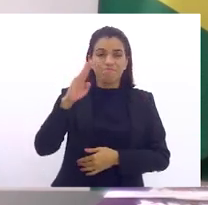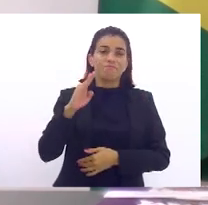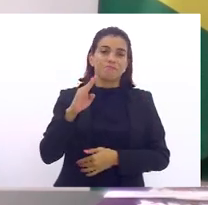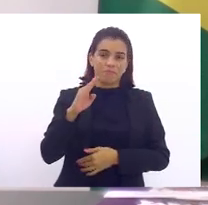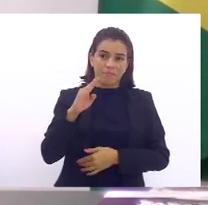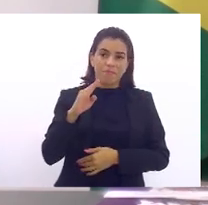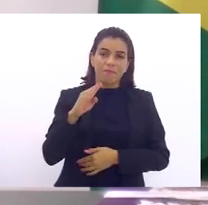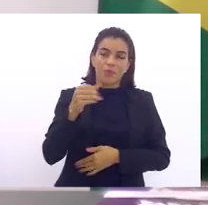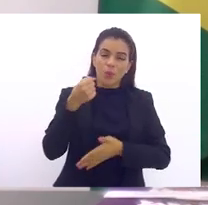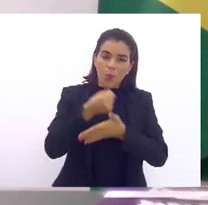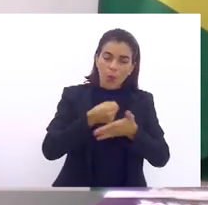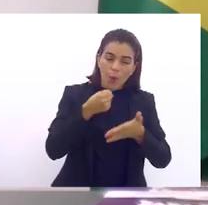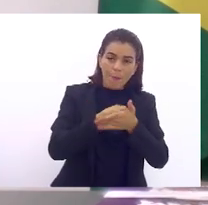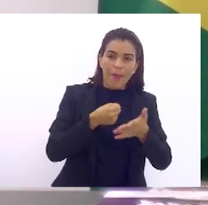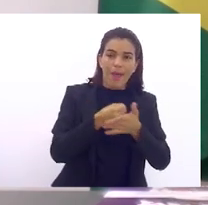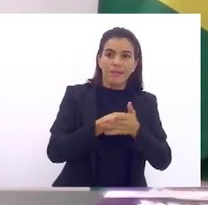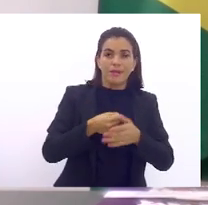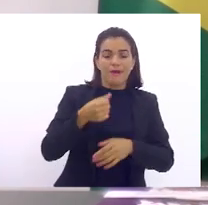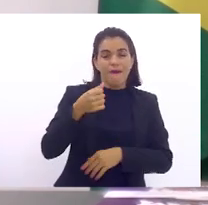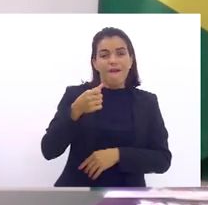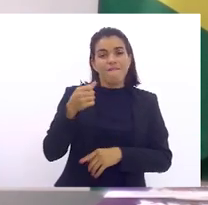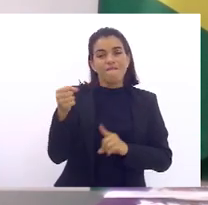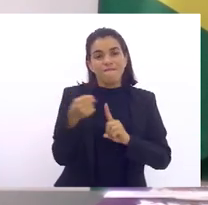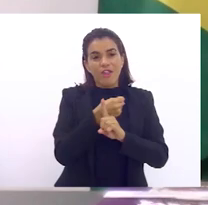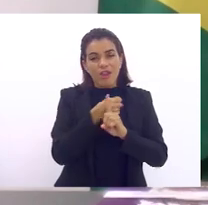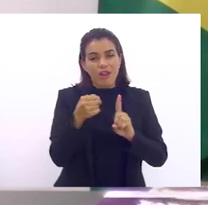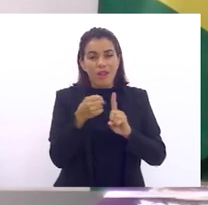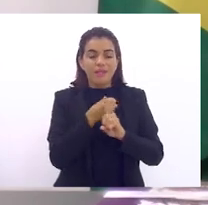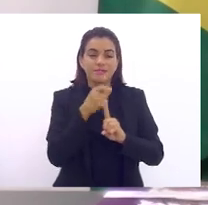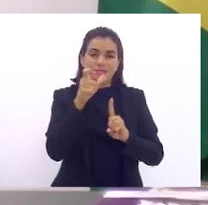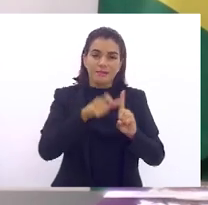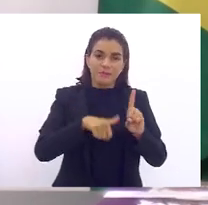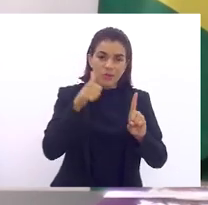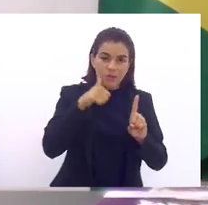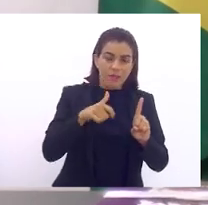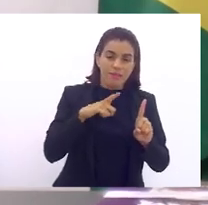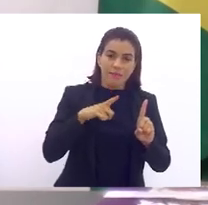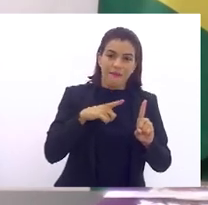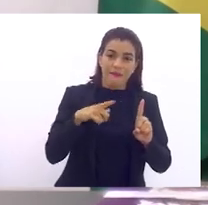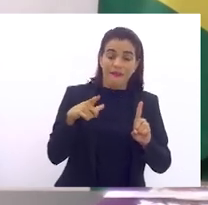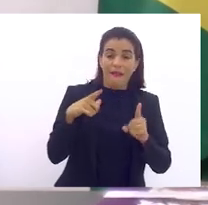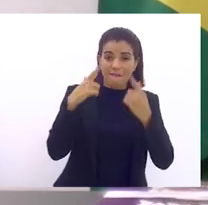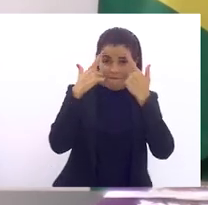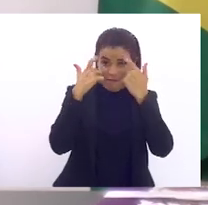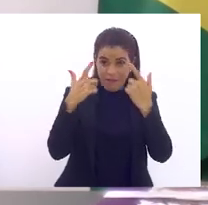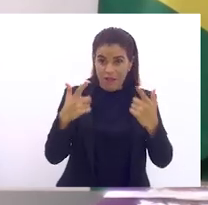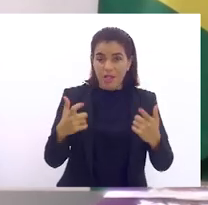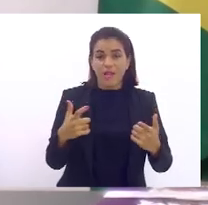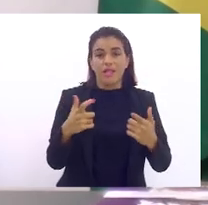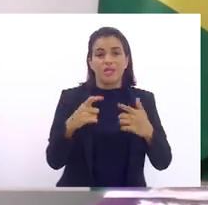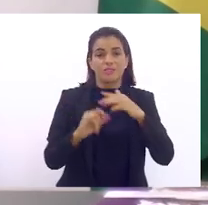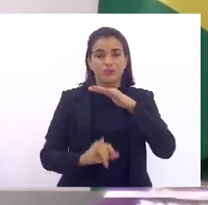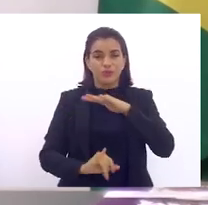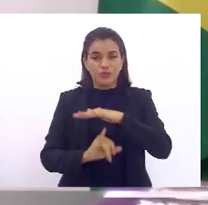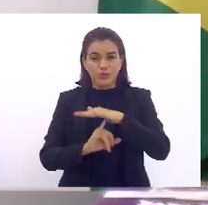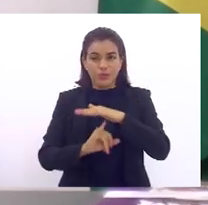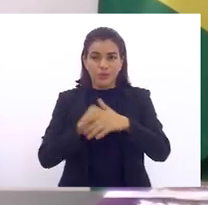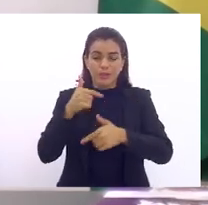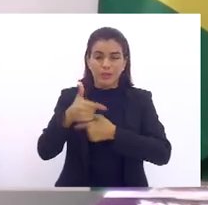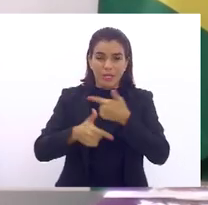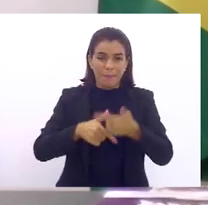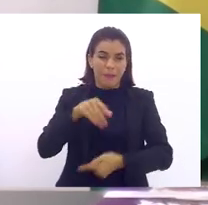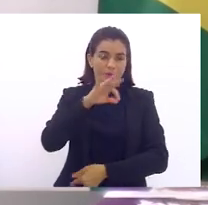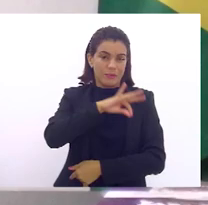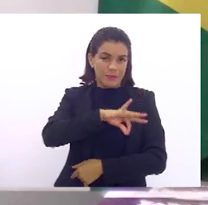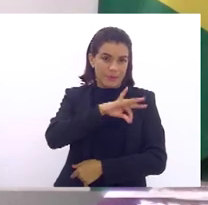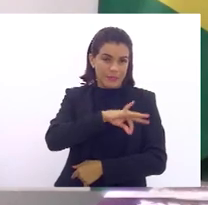violência contra a mulher eu vi aqui violência institucional eh a parte lógico da Segurança Pública trabalho e renda